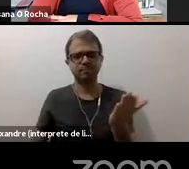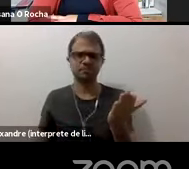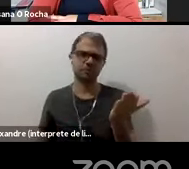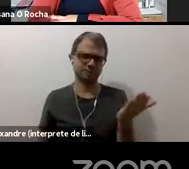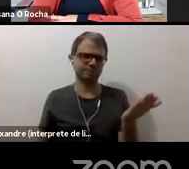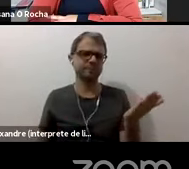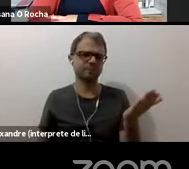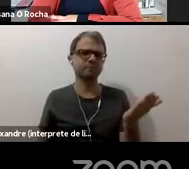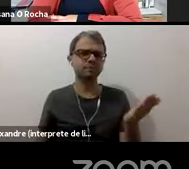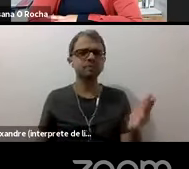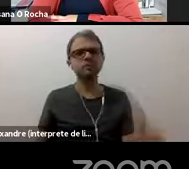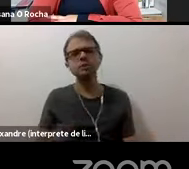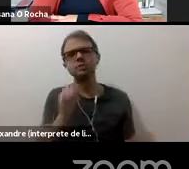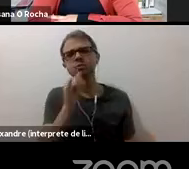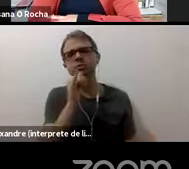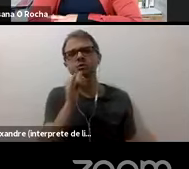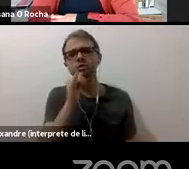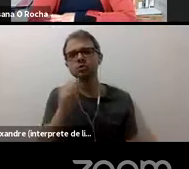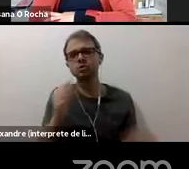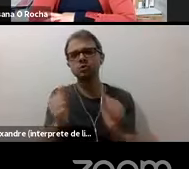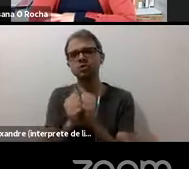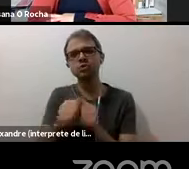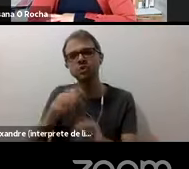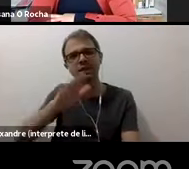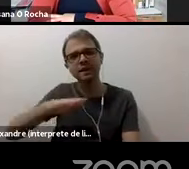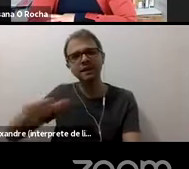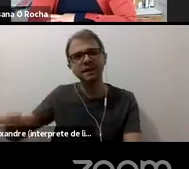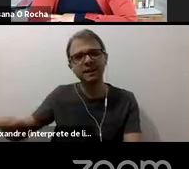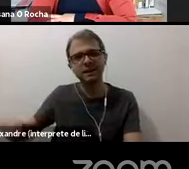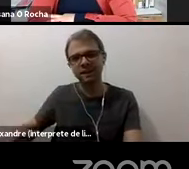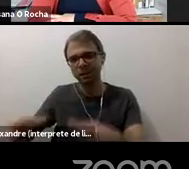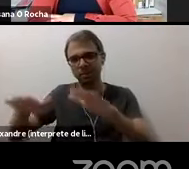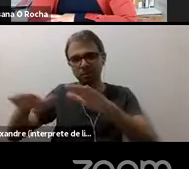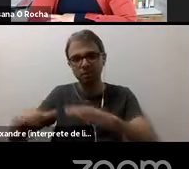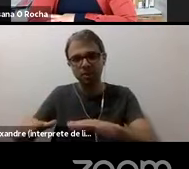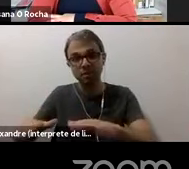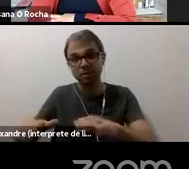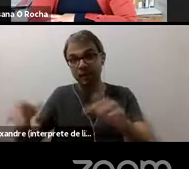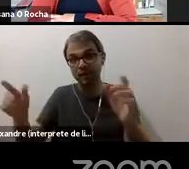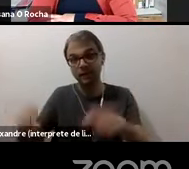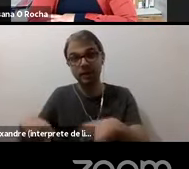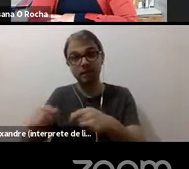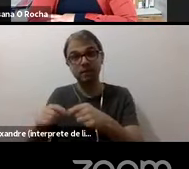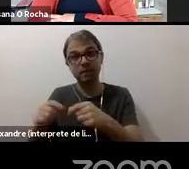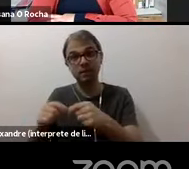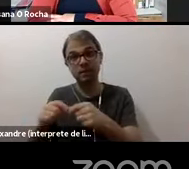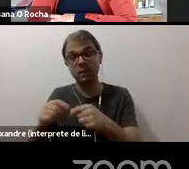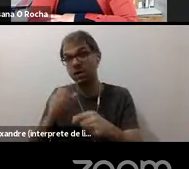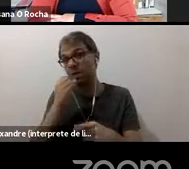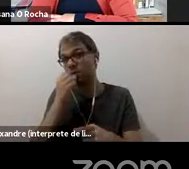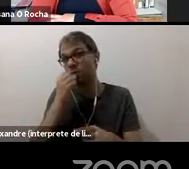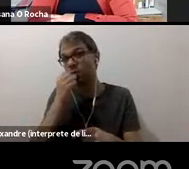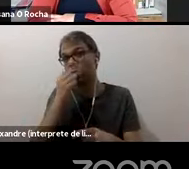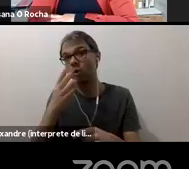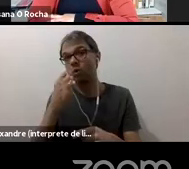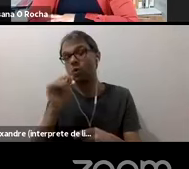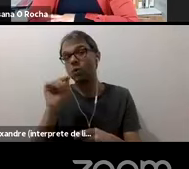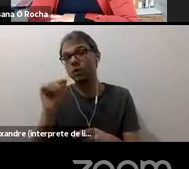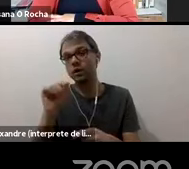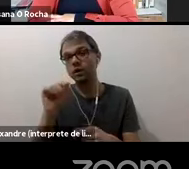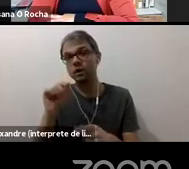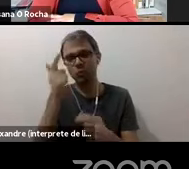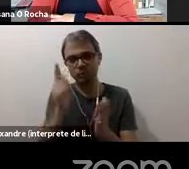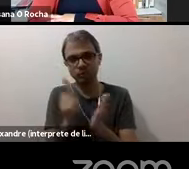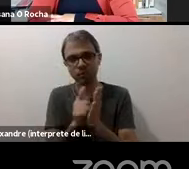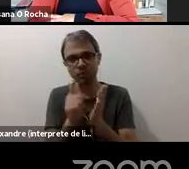pensa em fazer uma rotina e para elas é muito concreto quando a gente coloca numa folha, numa cartolina, numa folha de